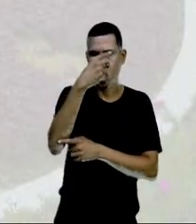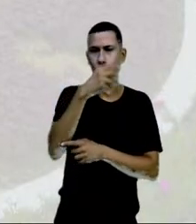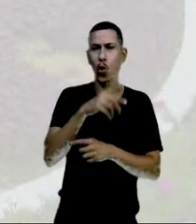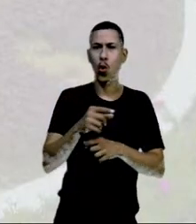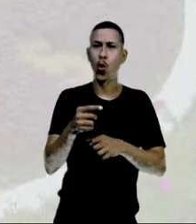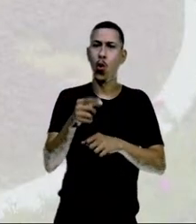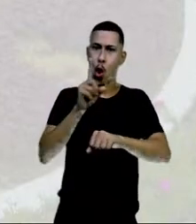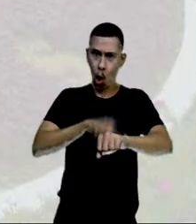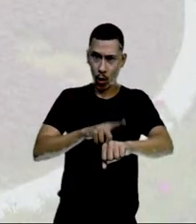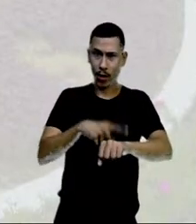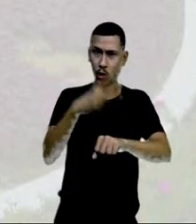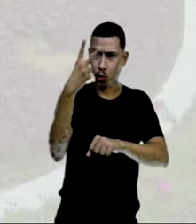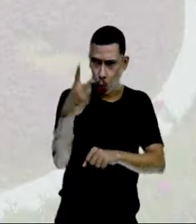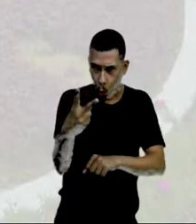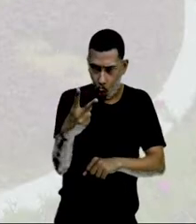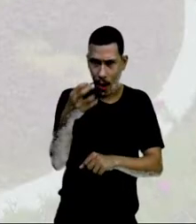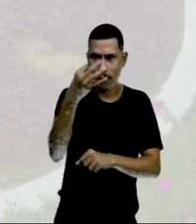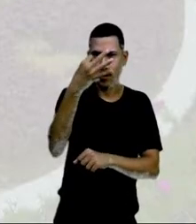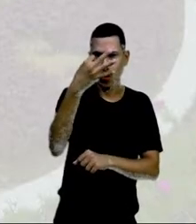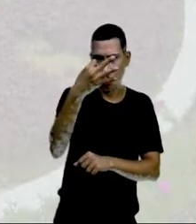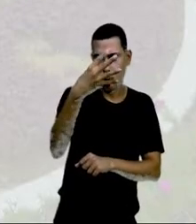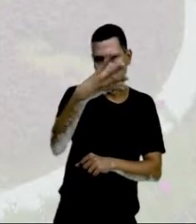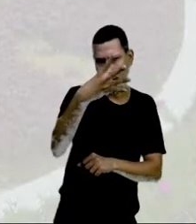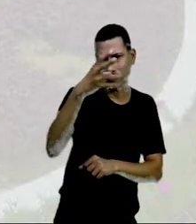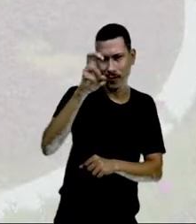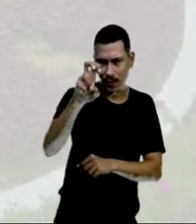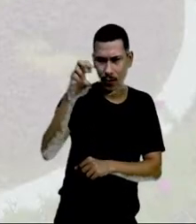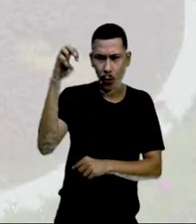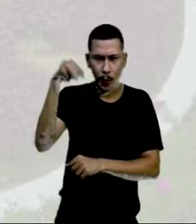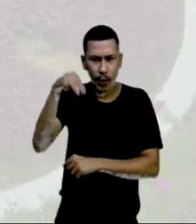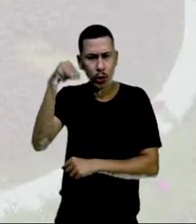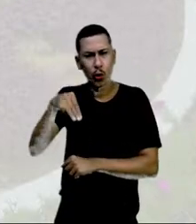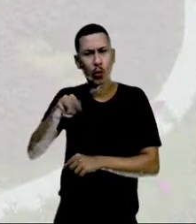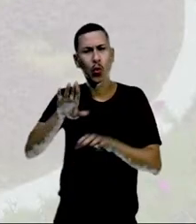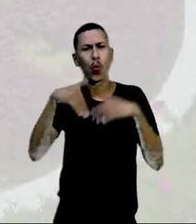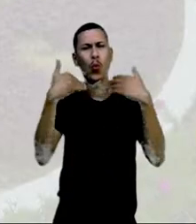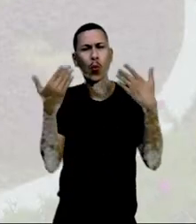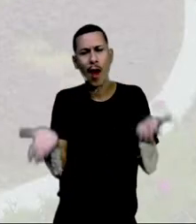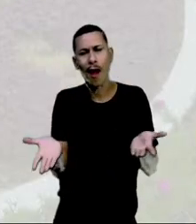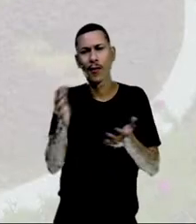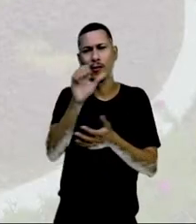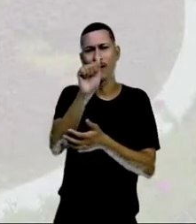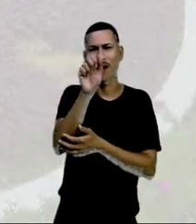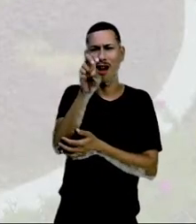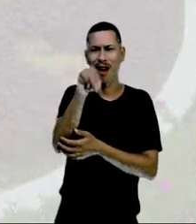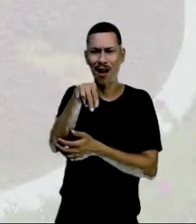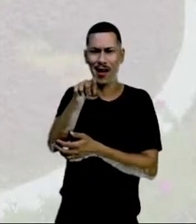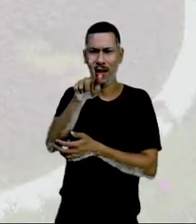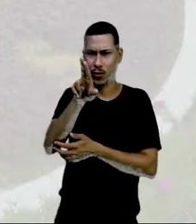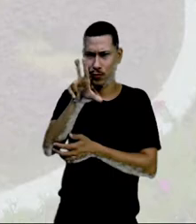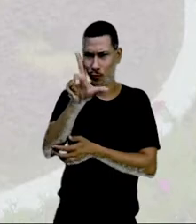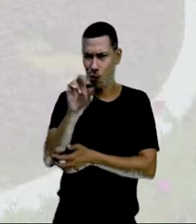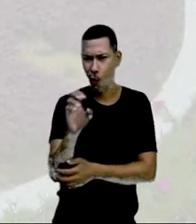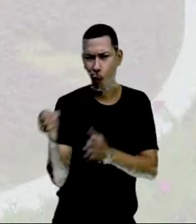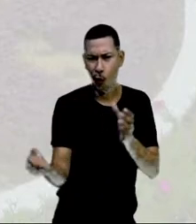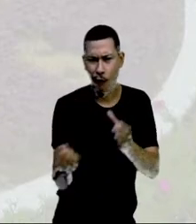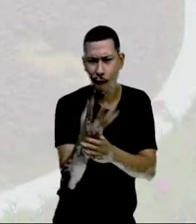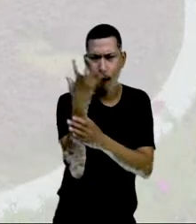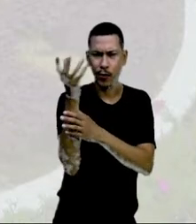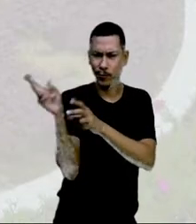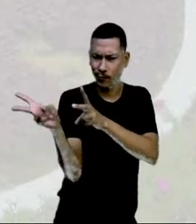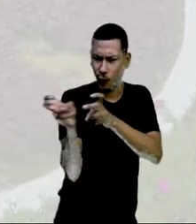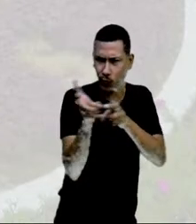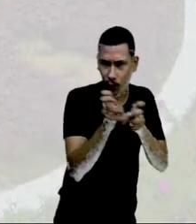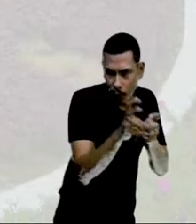2h45, que é o horário que a gente tem aqui, qual o ângulo que a gente tem gerado, né? A gente percebe o seguinte, entre 2